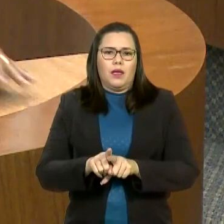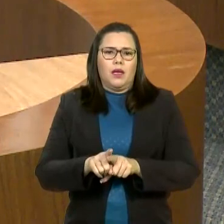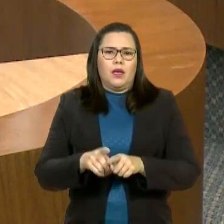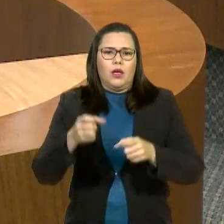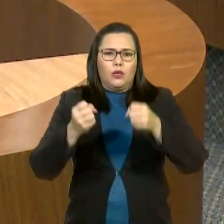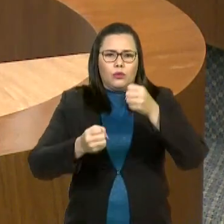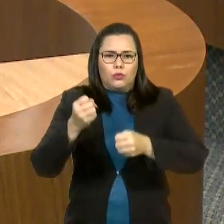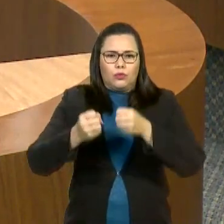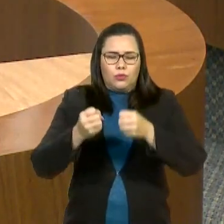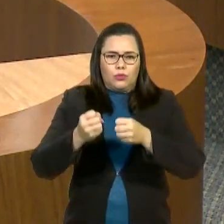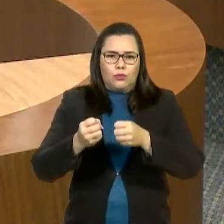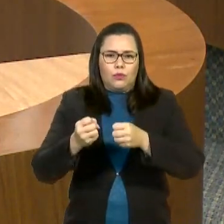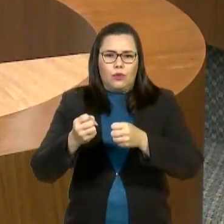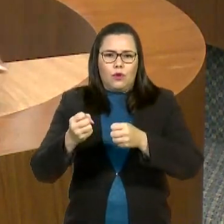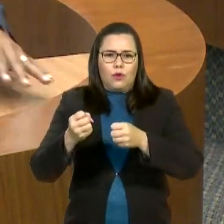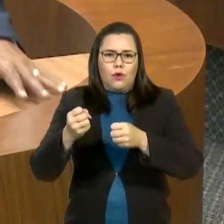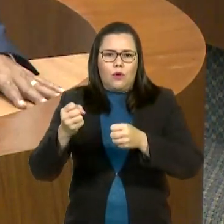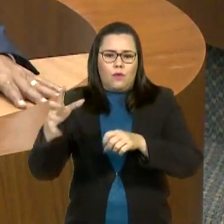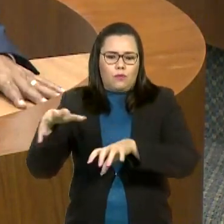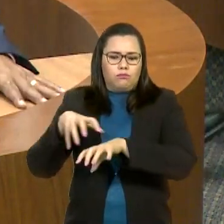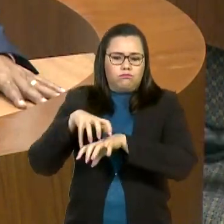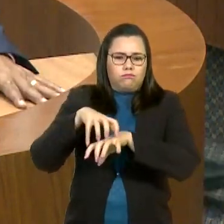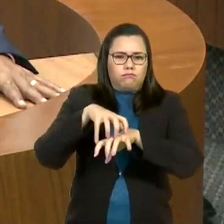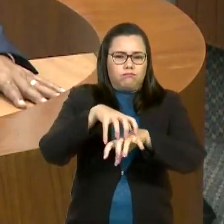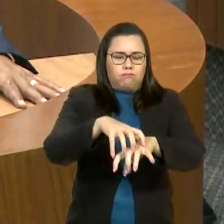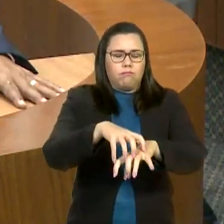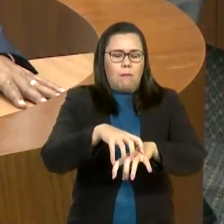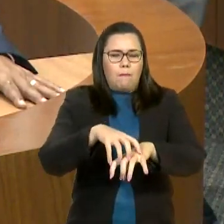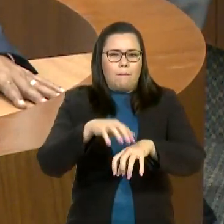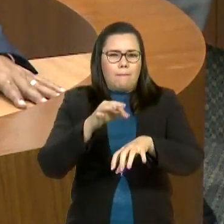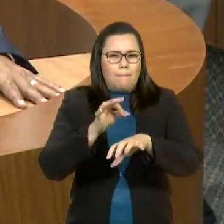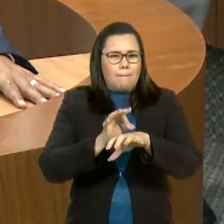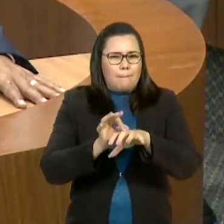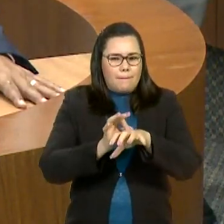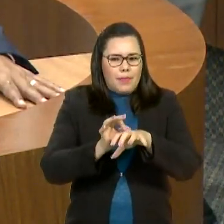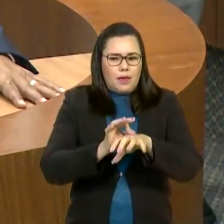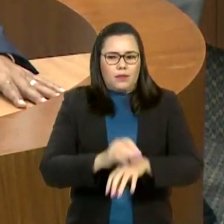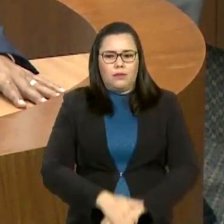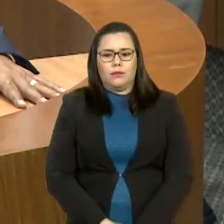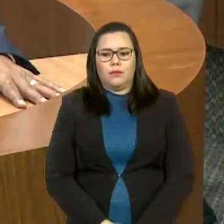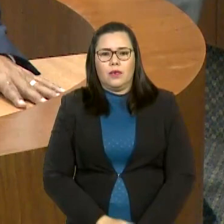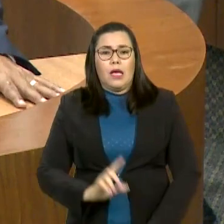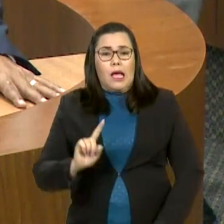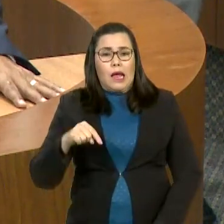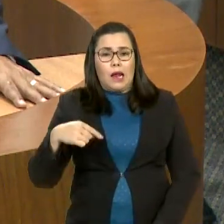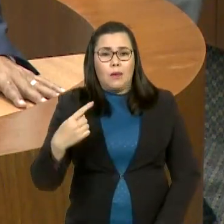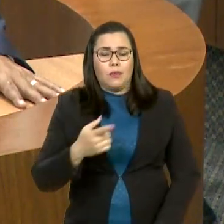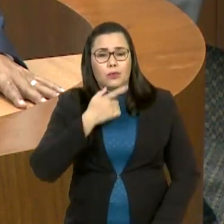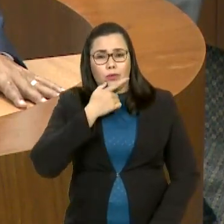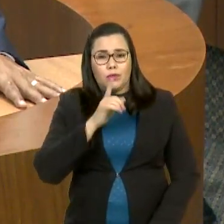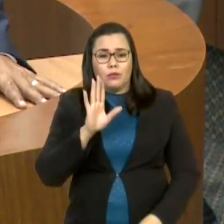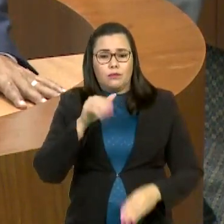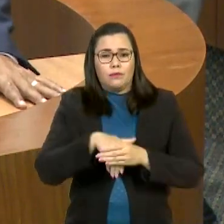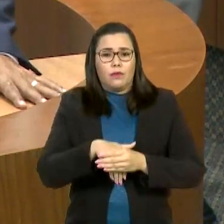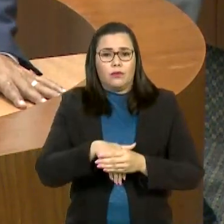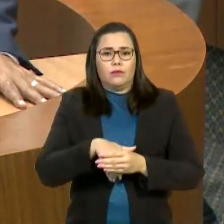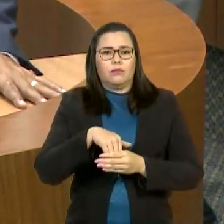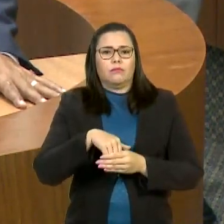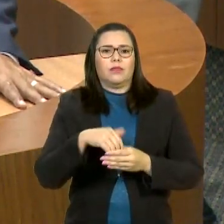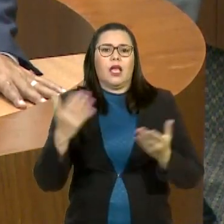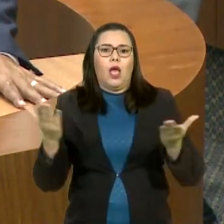tornou um vereador na cidade de Poção de Pedras, que eu lembro também da minha infância, deputado Davi.